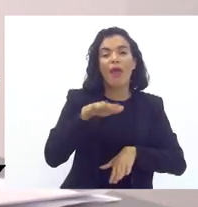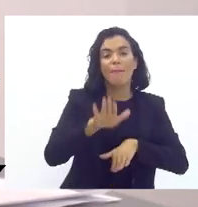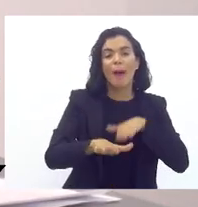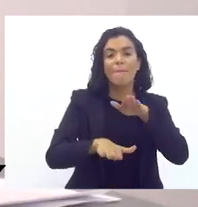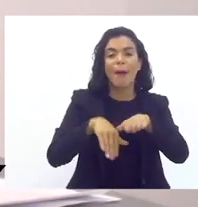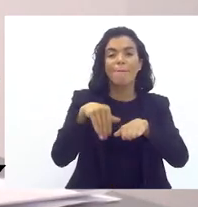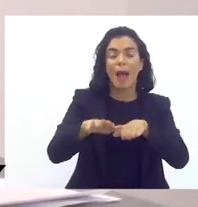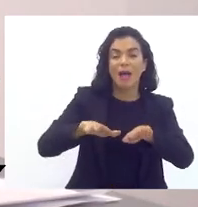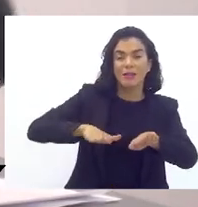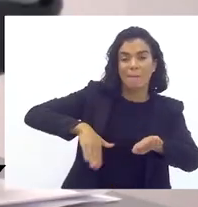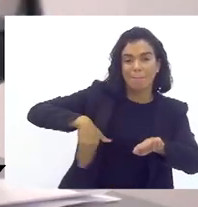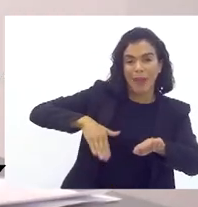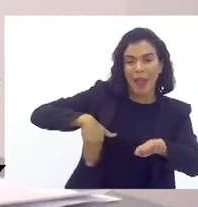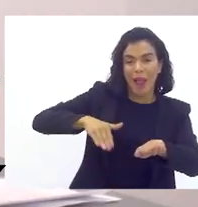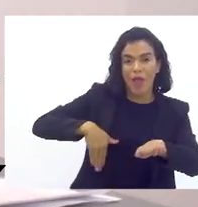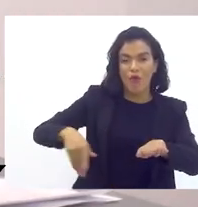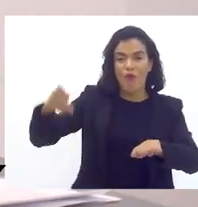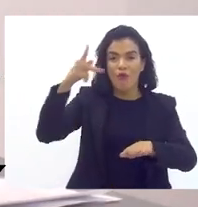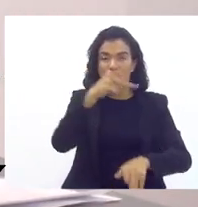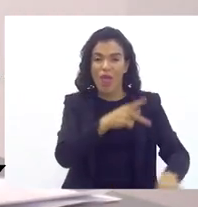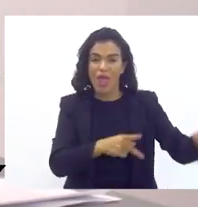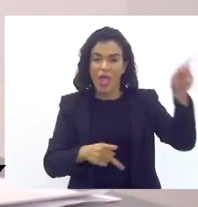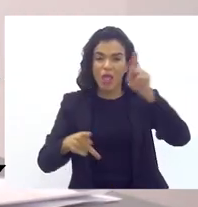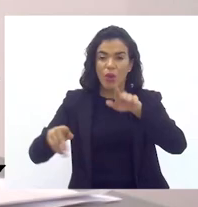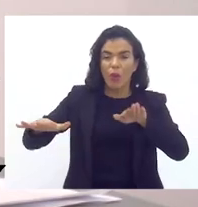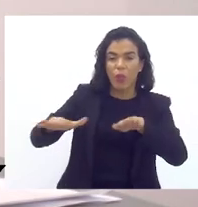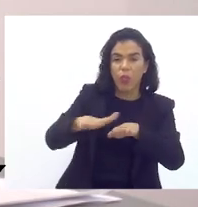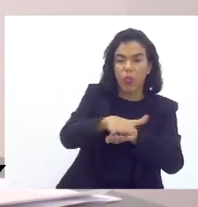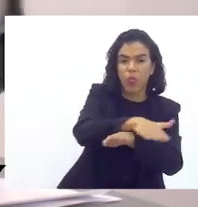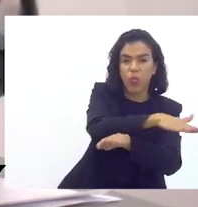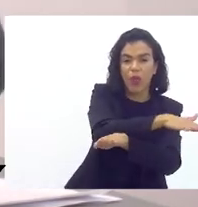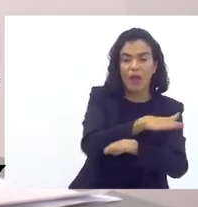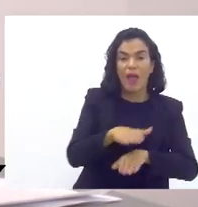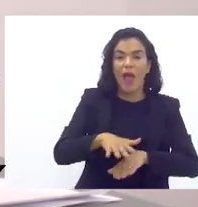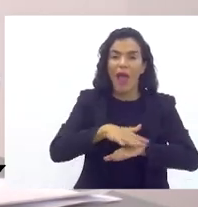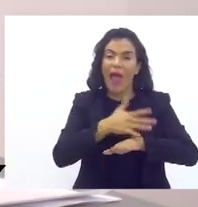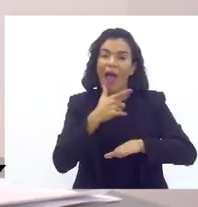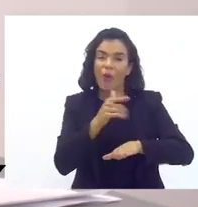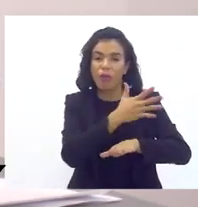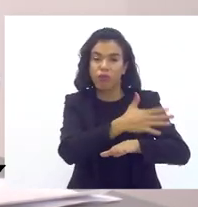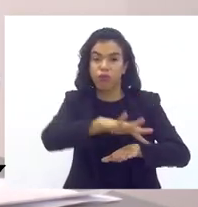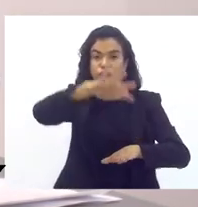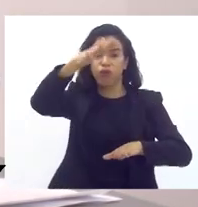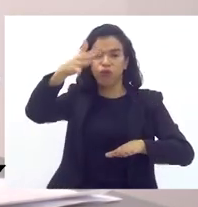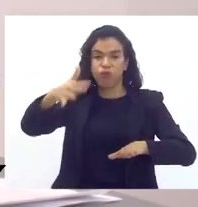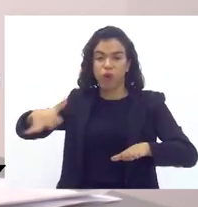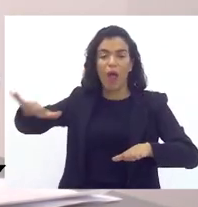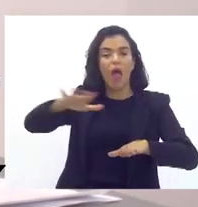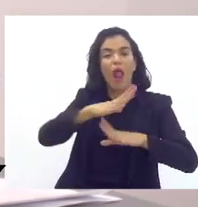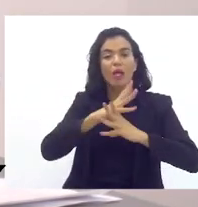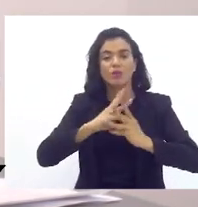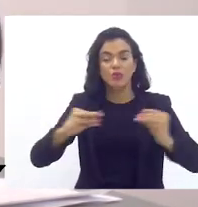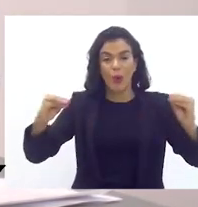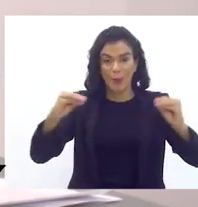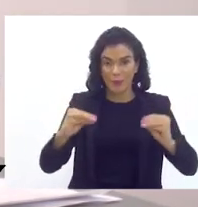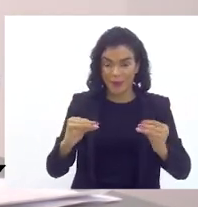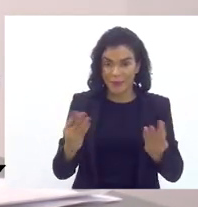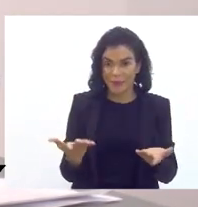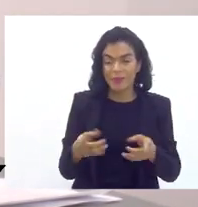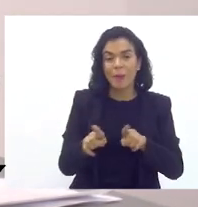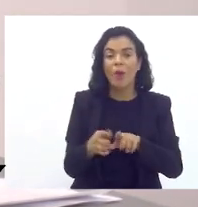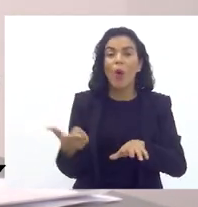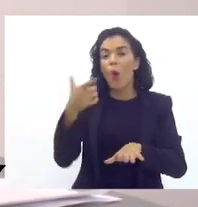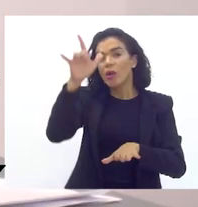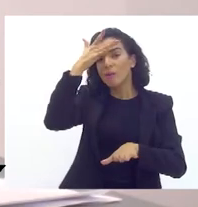praia o vento bate e ela de forma a maré sobe e Ela desaparece uma outra pessoa